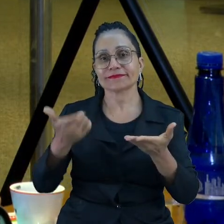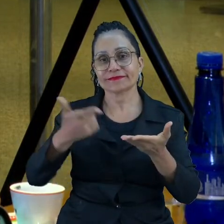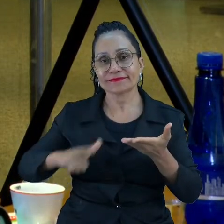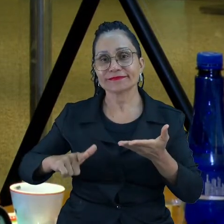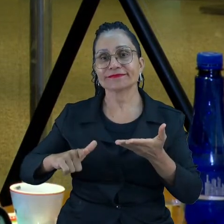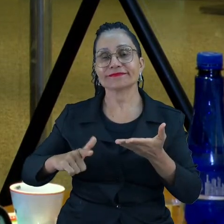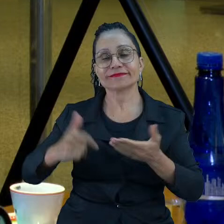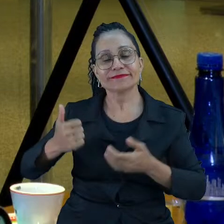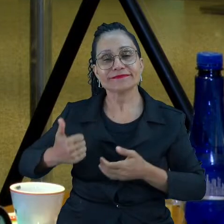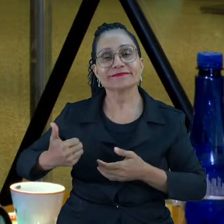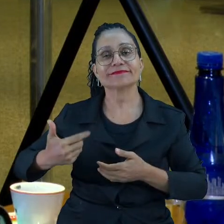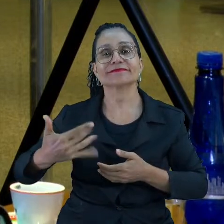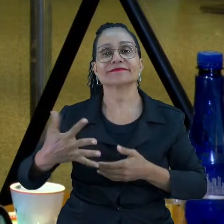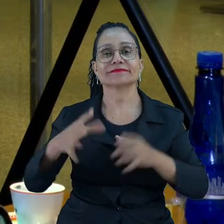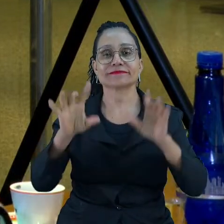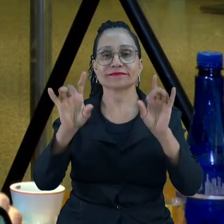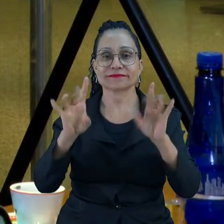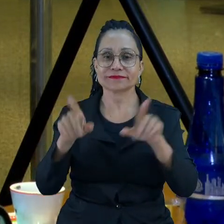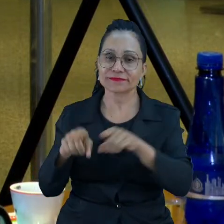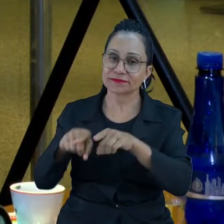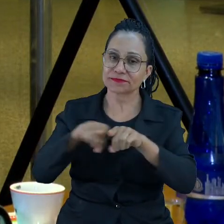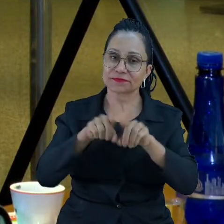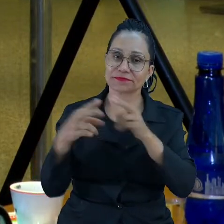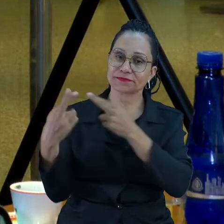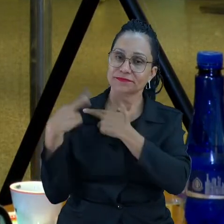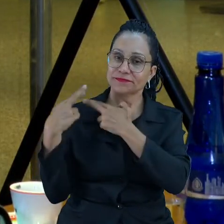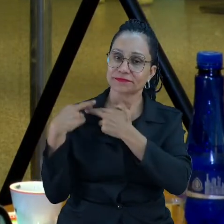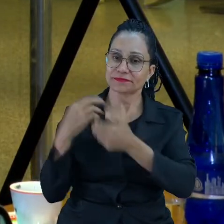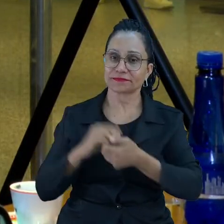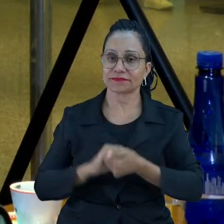série especial Parceria Responsável.